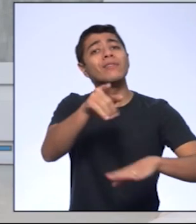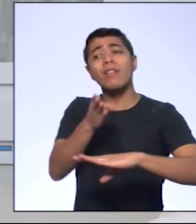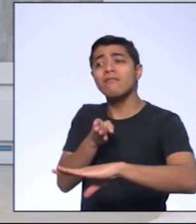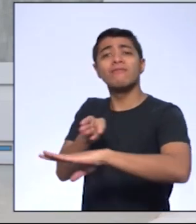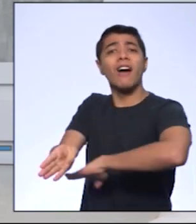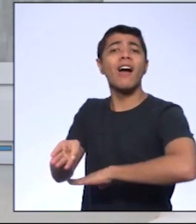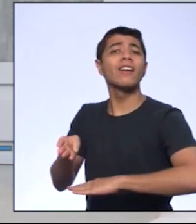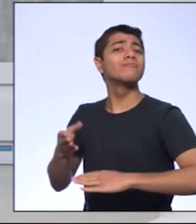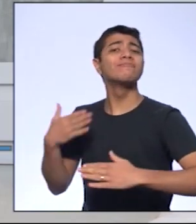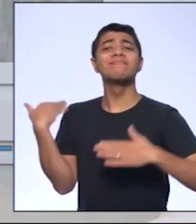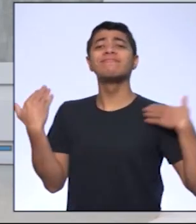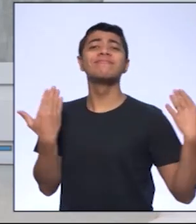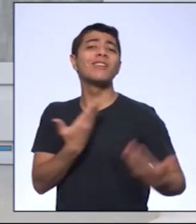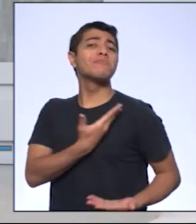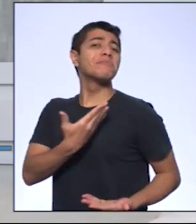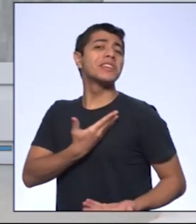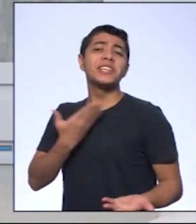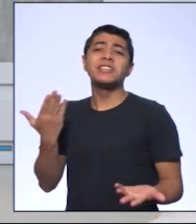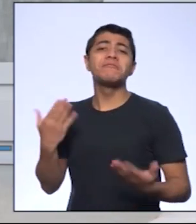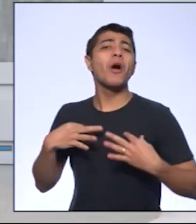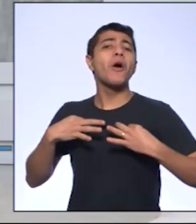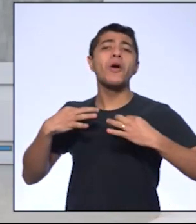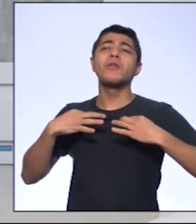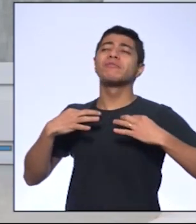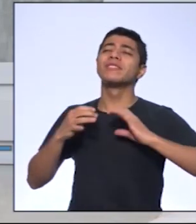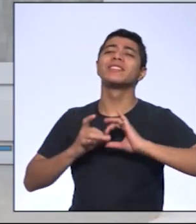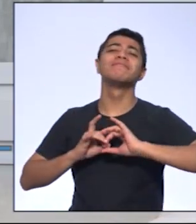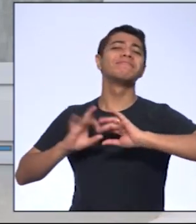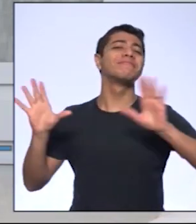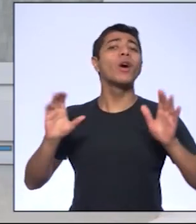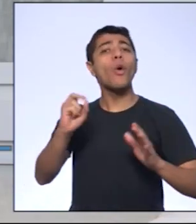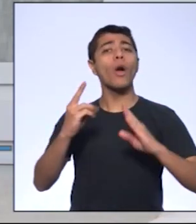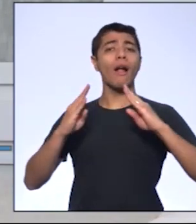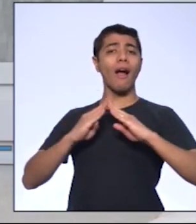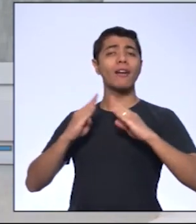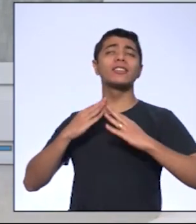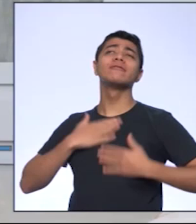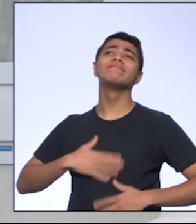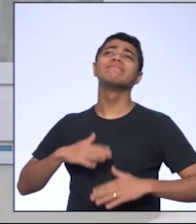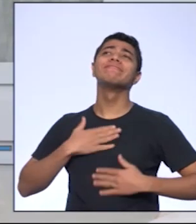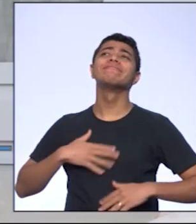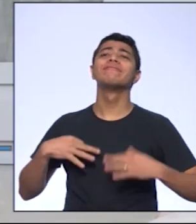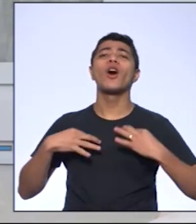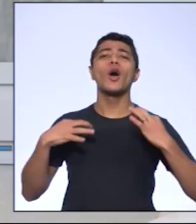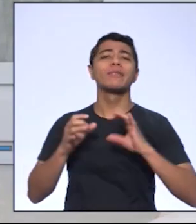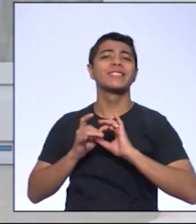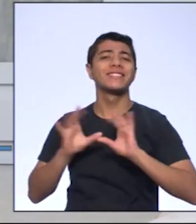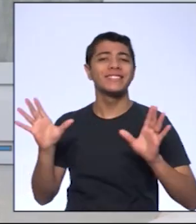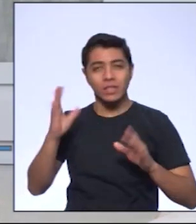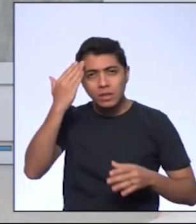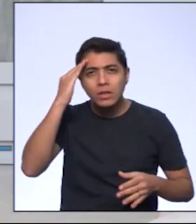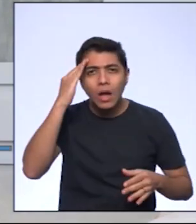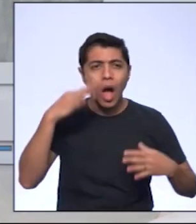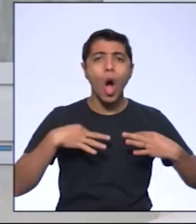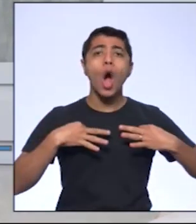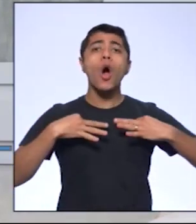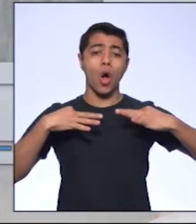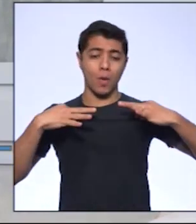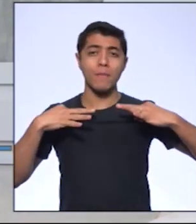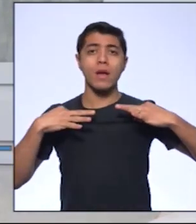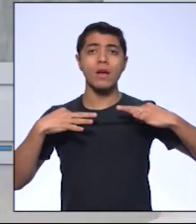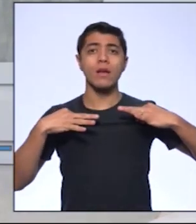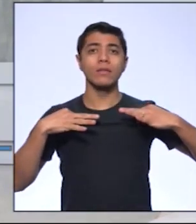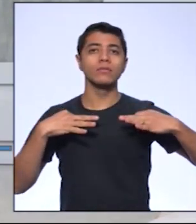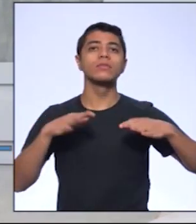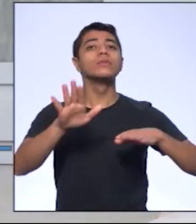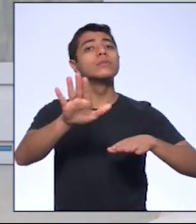estará entre amigos, em casa. Você percebe que quando você escolhe uma roupa, você escolhe mediante um contexto.